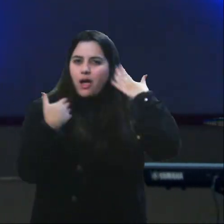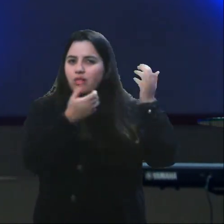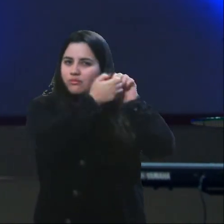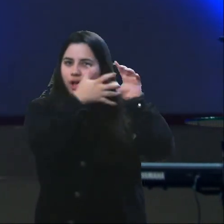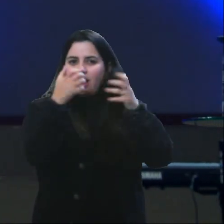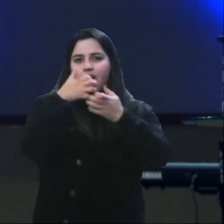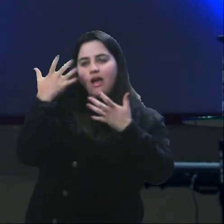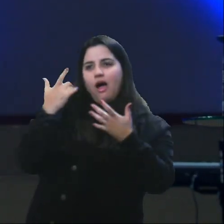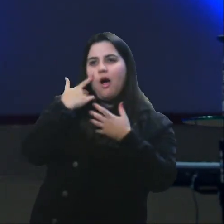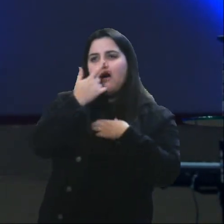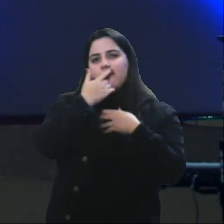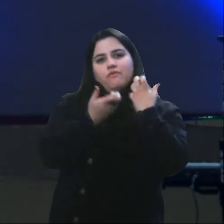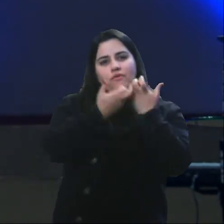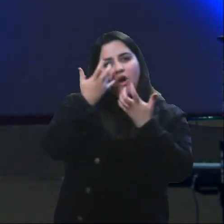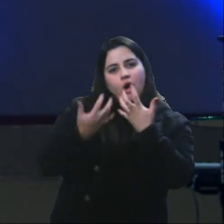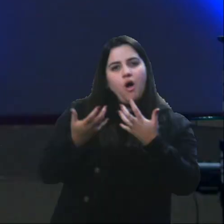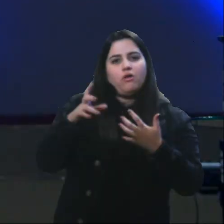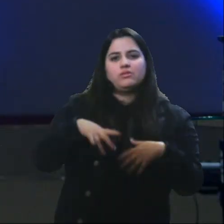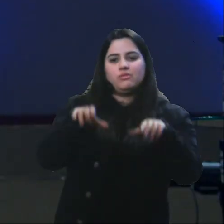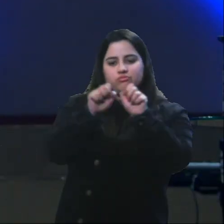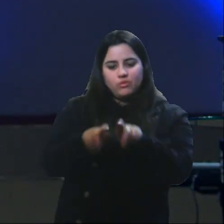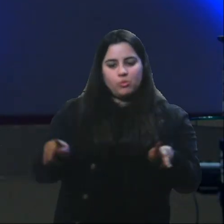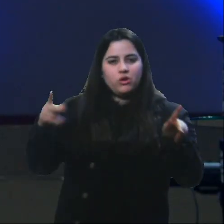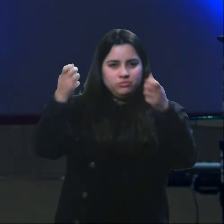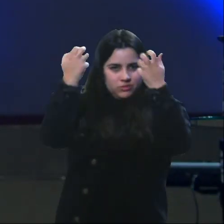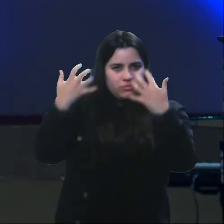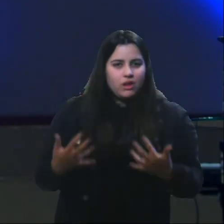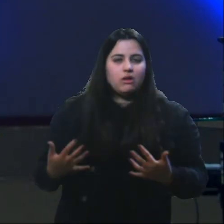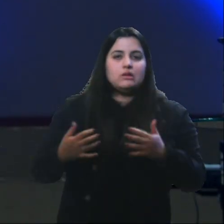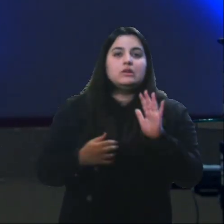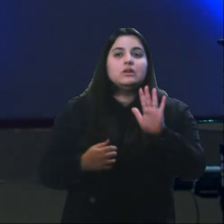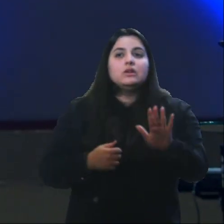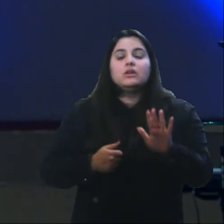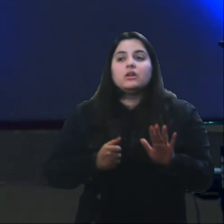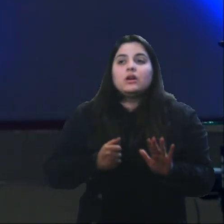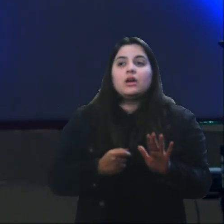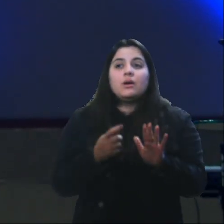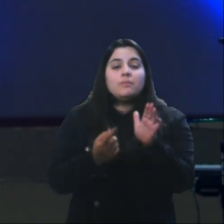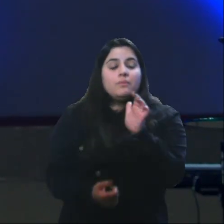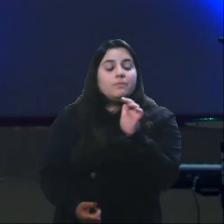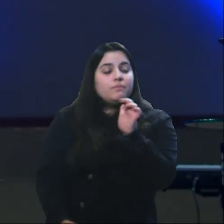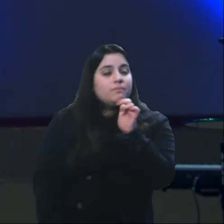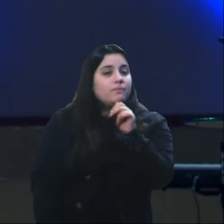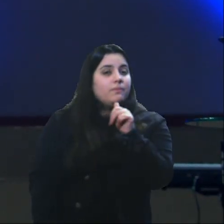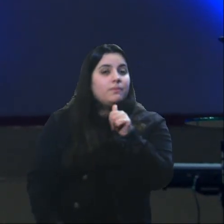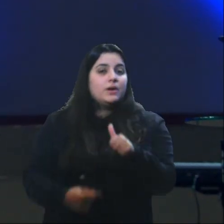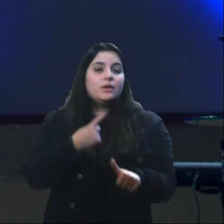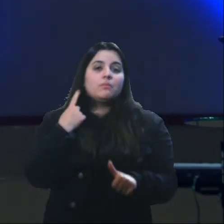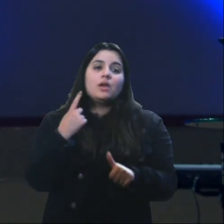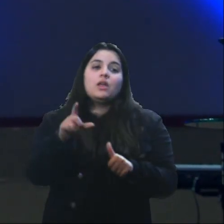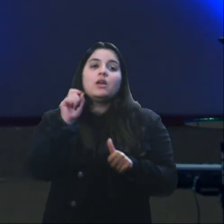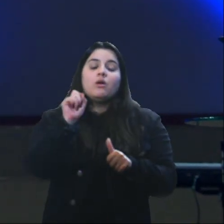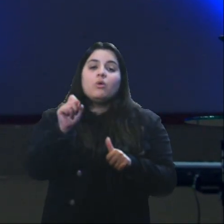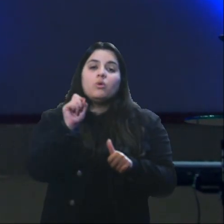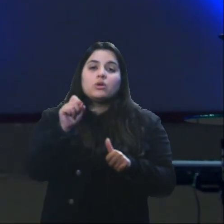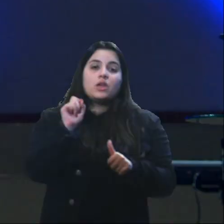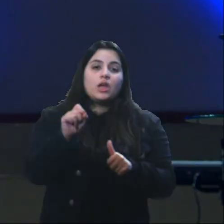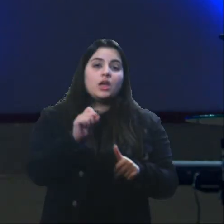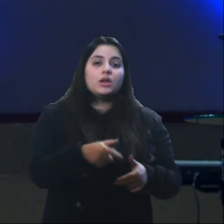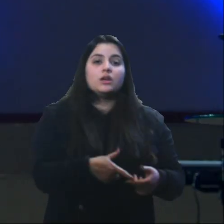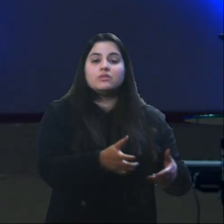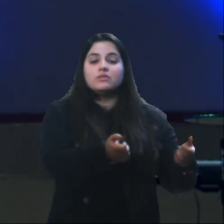e etc., como no Apocalipse está escrito, a Bíblia diz que a primeira coisa que Deus ou os anjos falam é: não